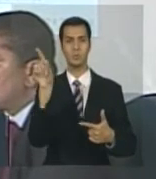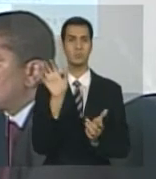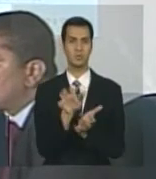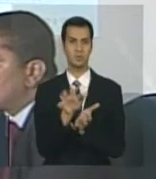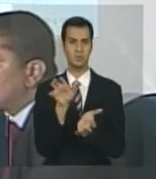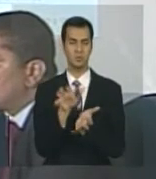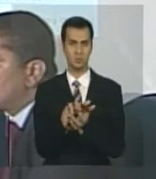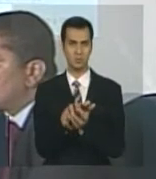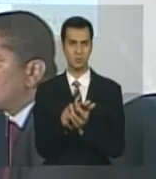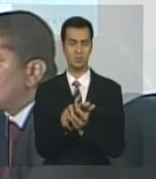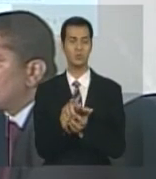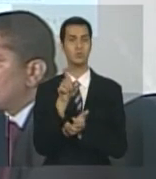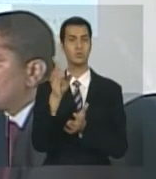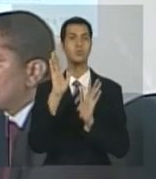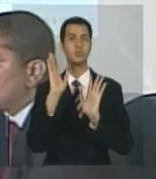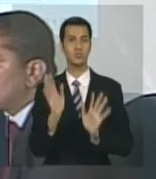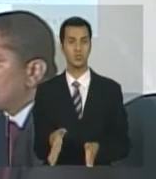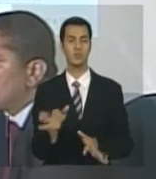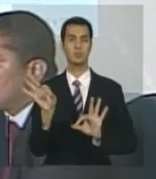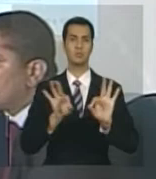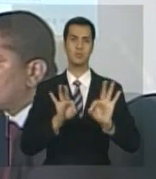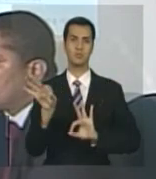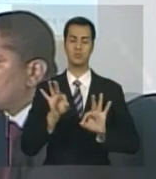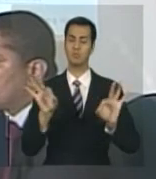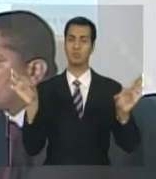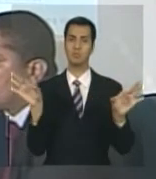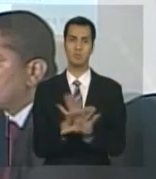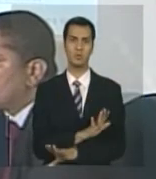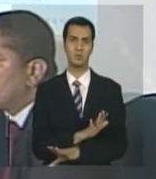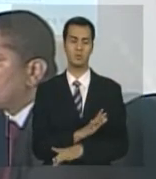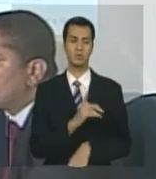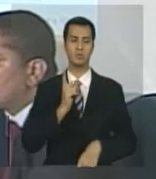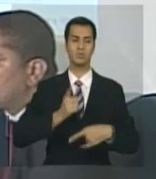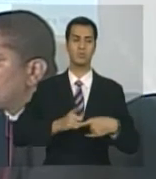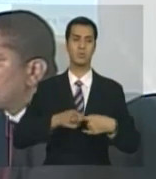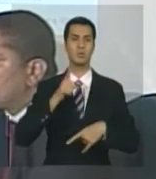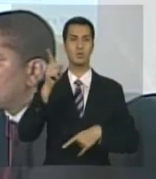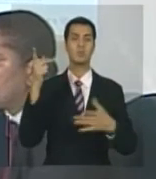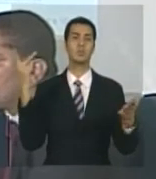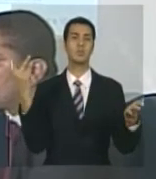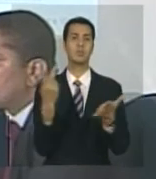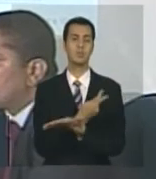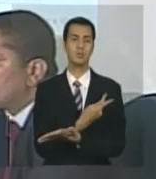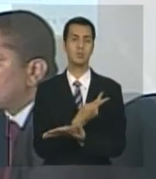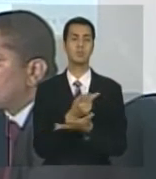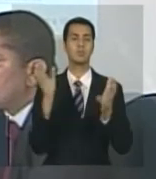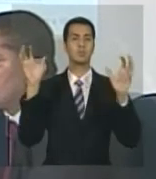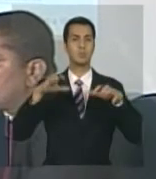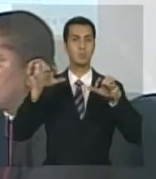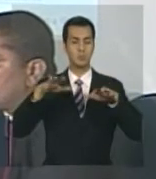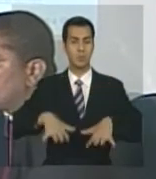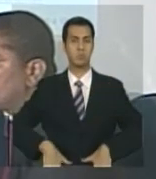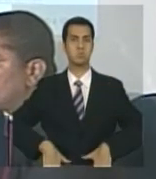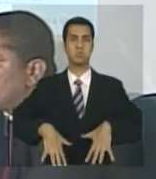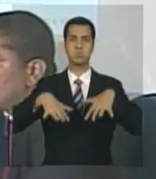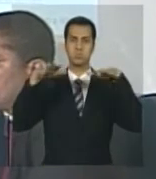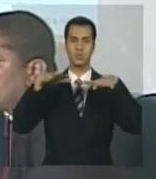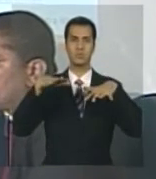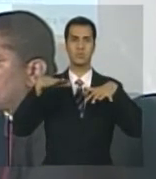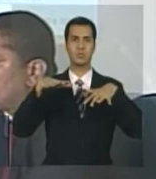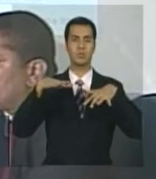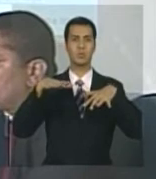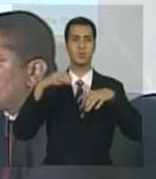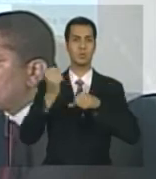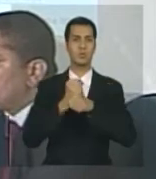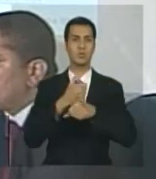prontos, porque teve um dos maiores acidentes naturais da história desse país. O acidente